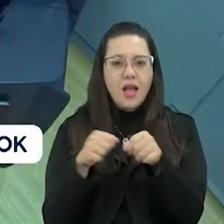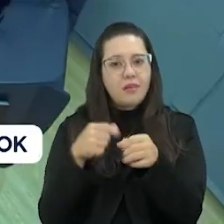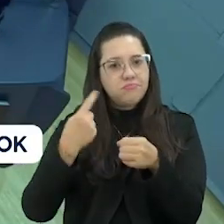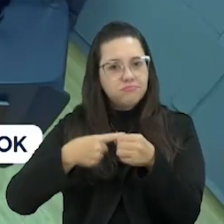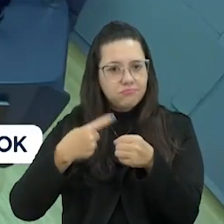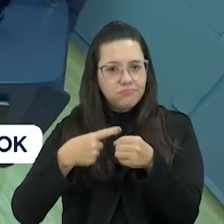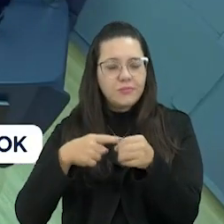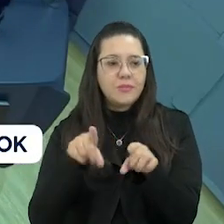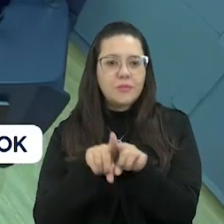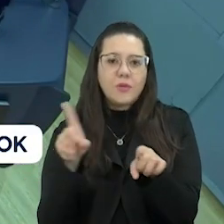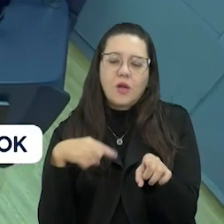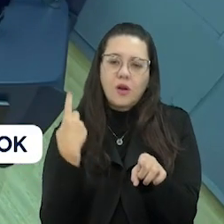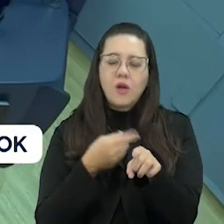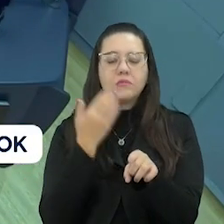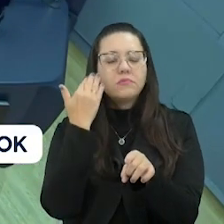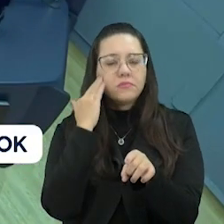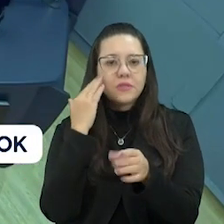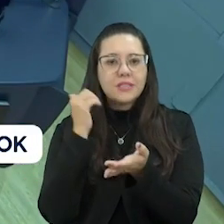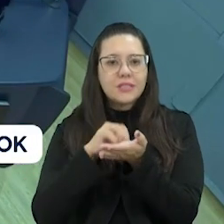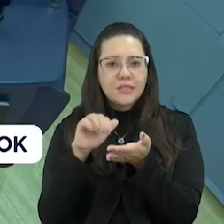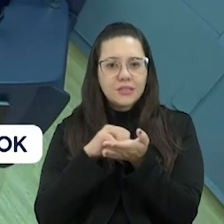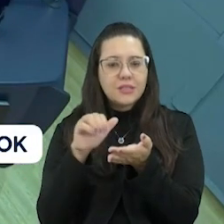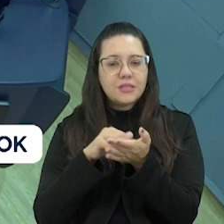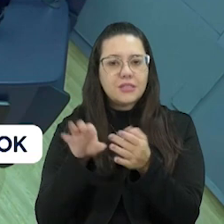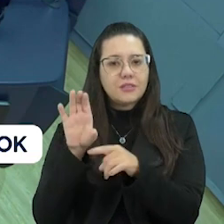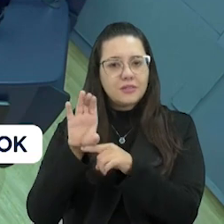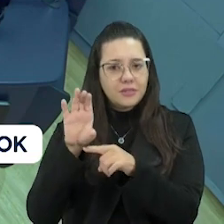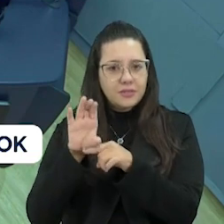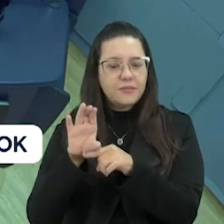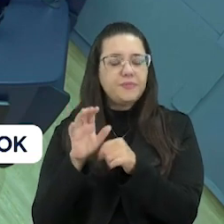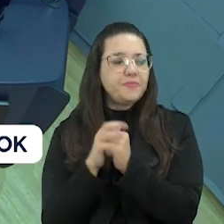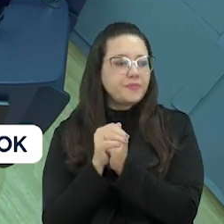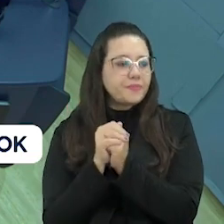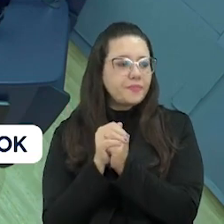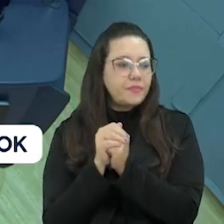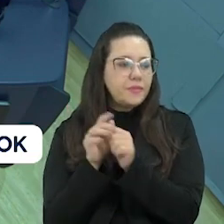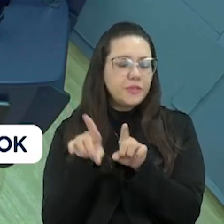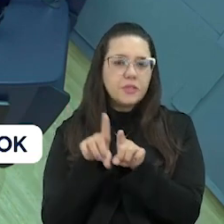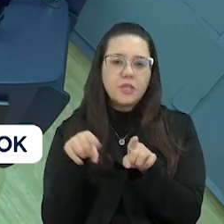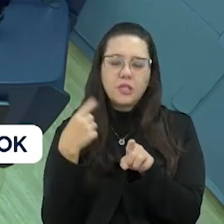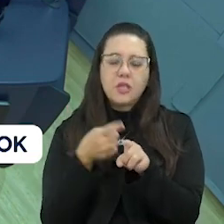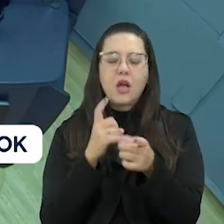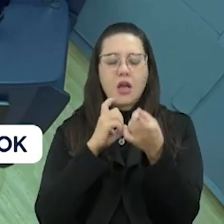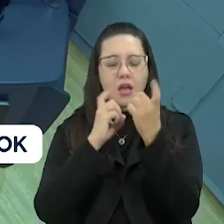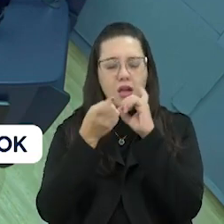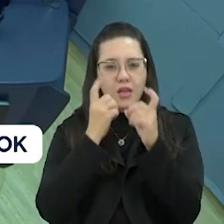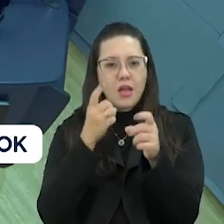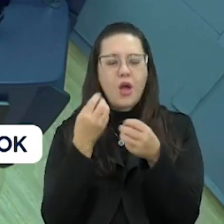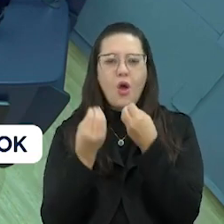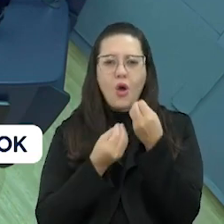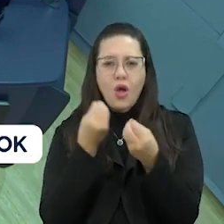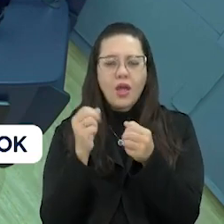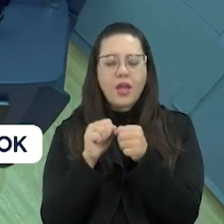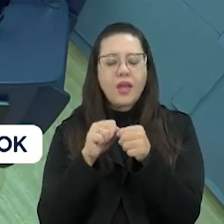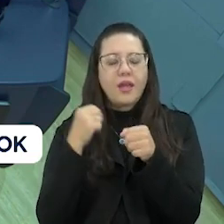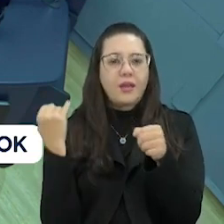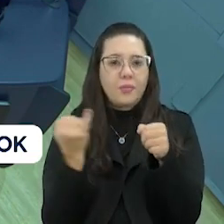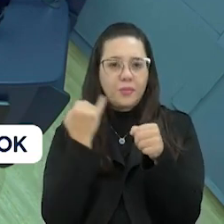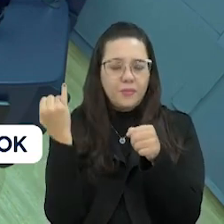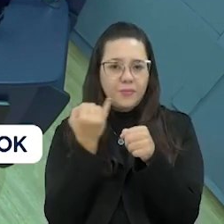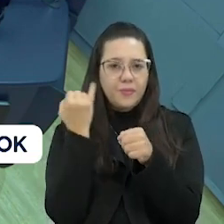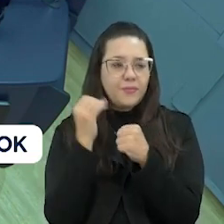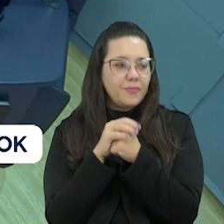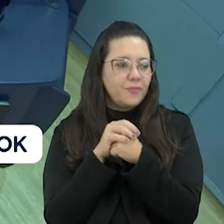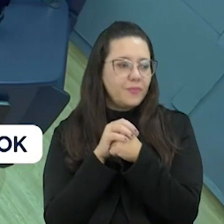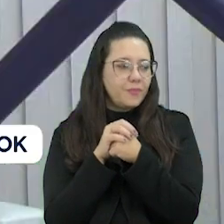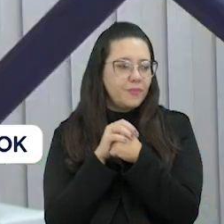andamento, né, então a gente sabe que a Secretaria do Estado está investindo nisso, né, nós temos aí reuniões para verificar pontos, né, a serem